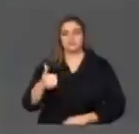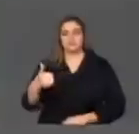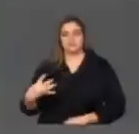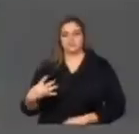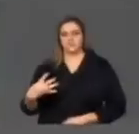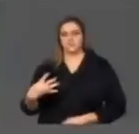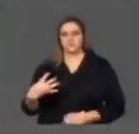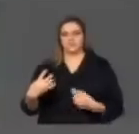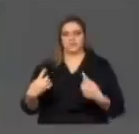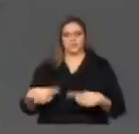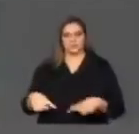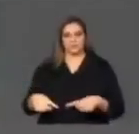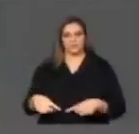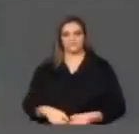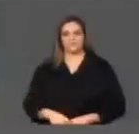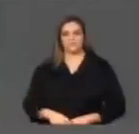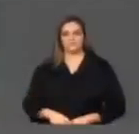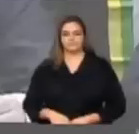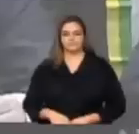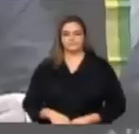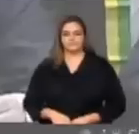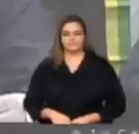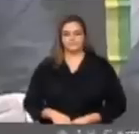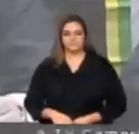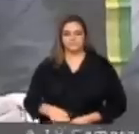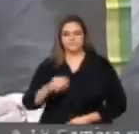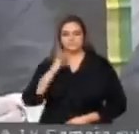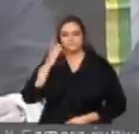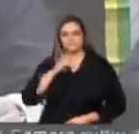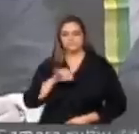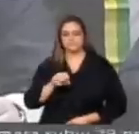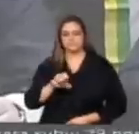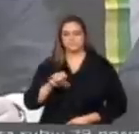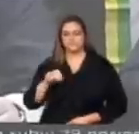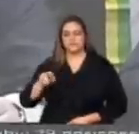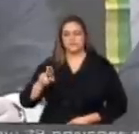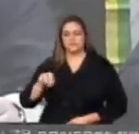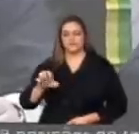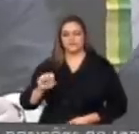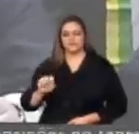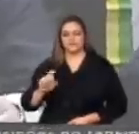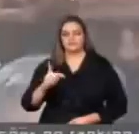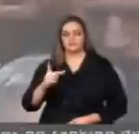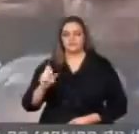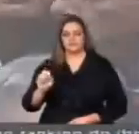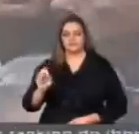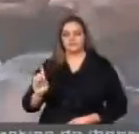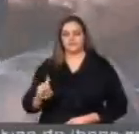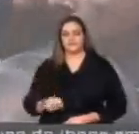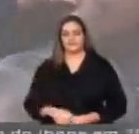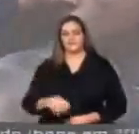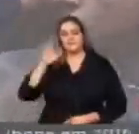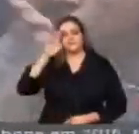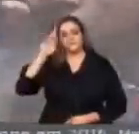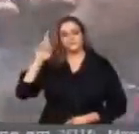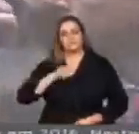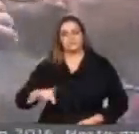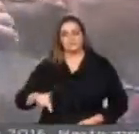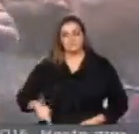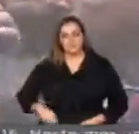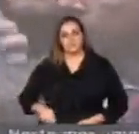114 votos contrários. Deputado José Nunes, do PSD. Senhor